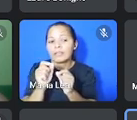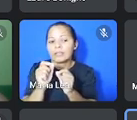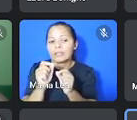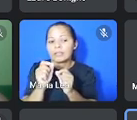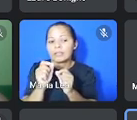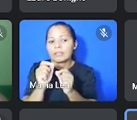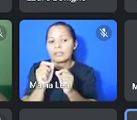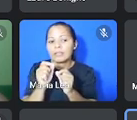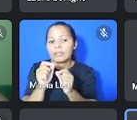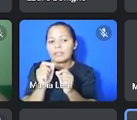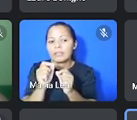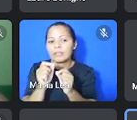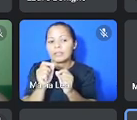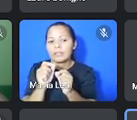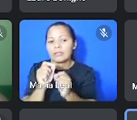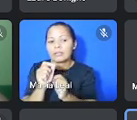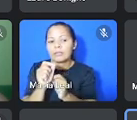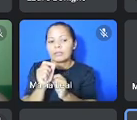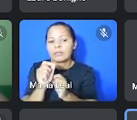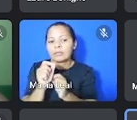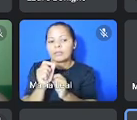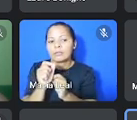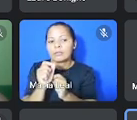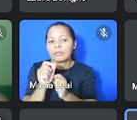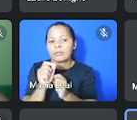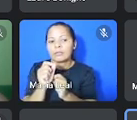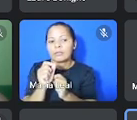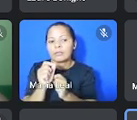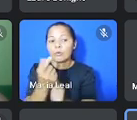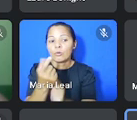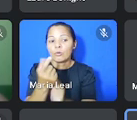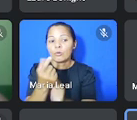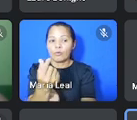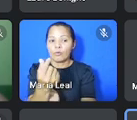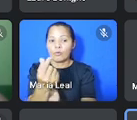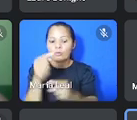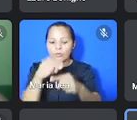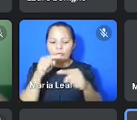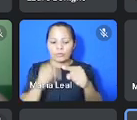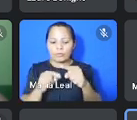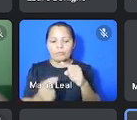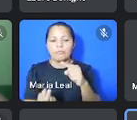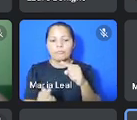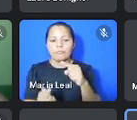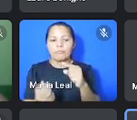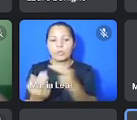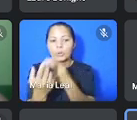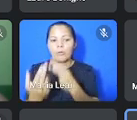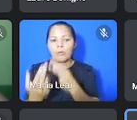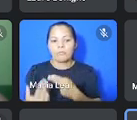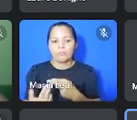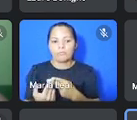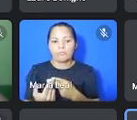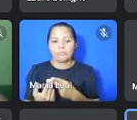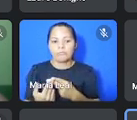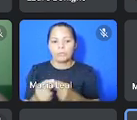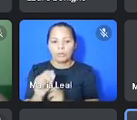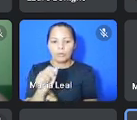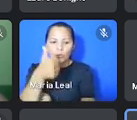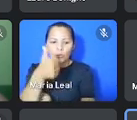né? O valor dividido por ele mesmo. Ele dividido por ele vai dar 1. Então, eu coloco 1